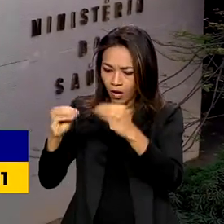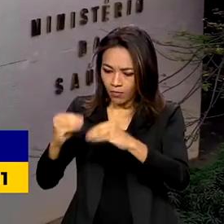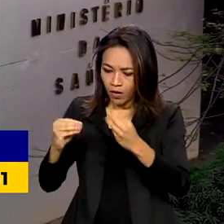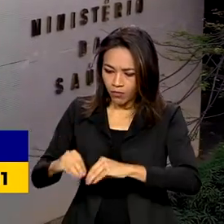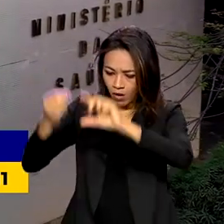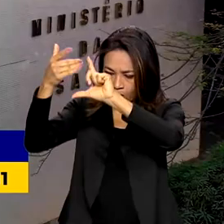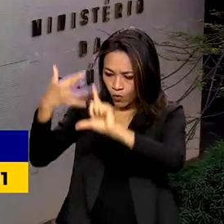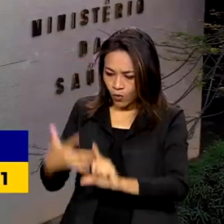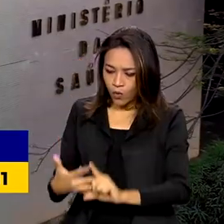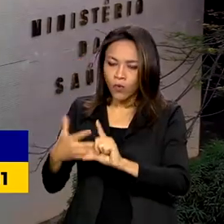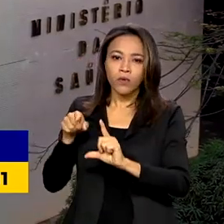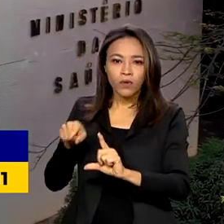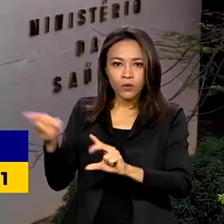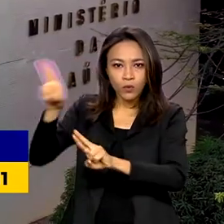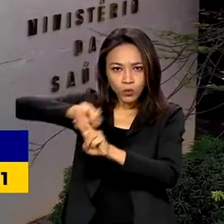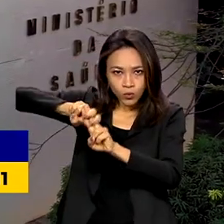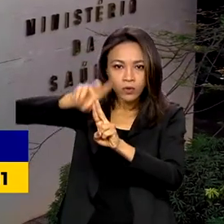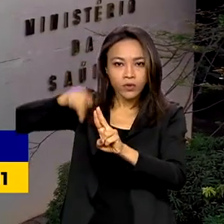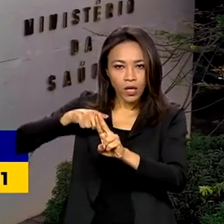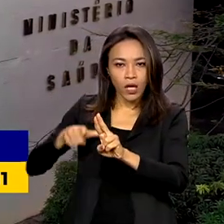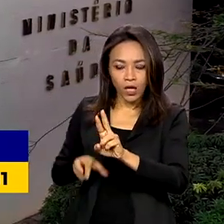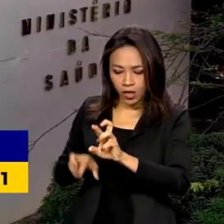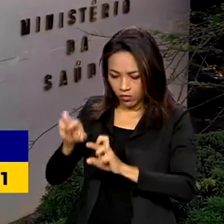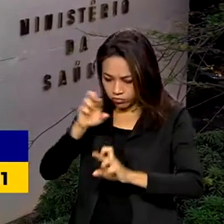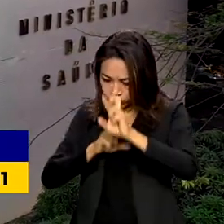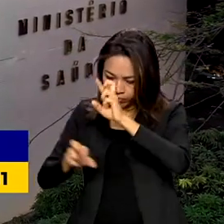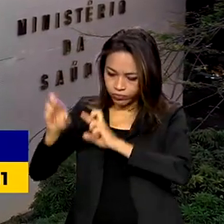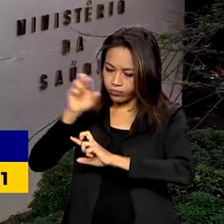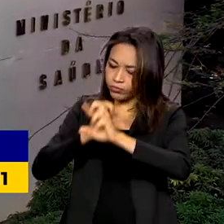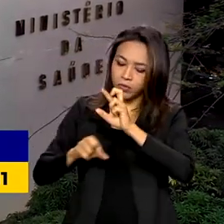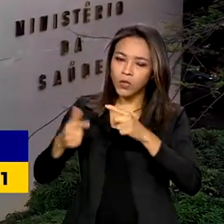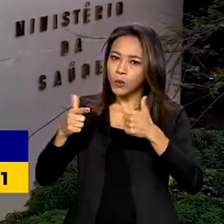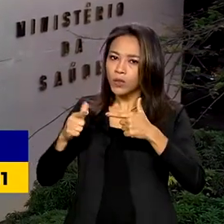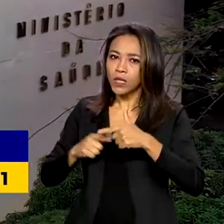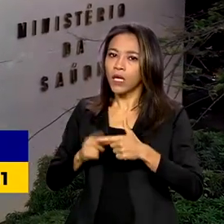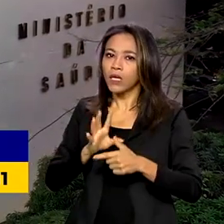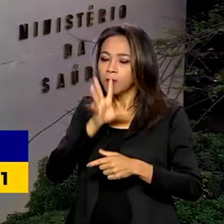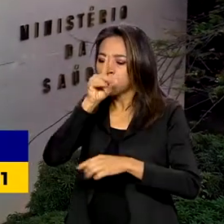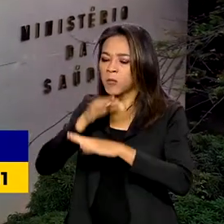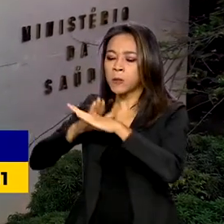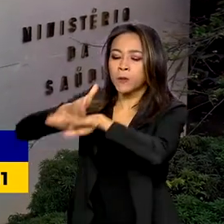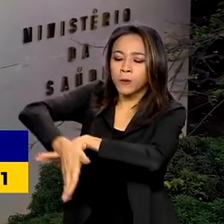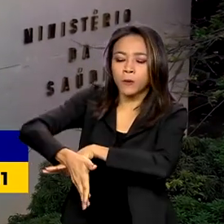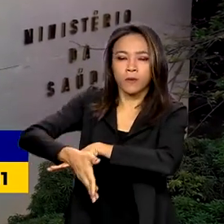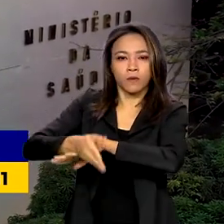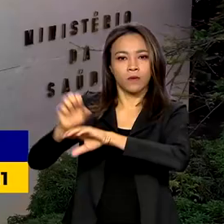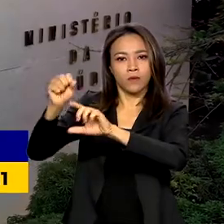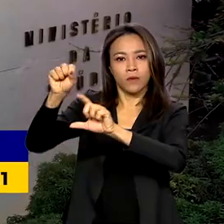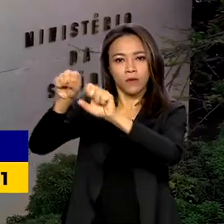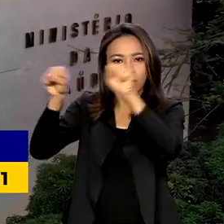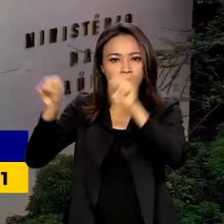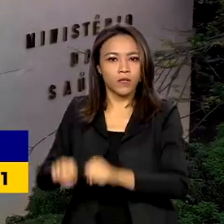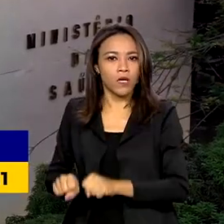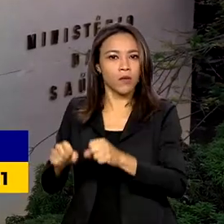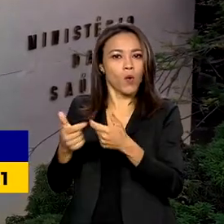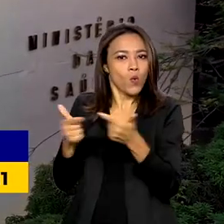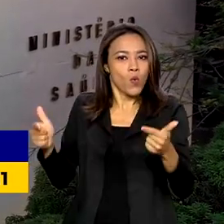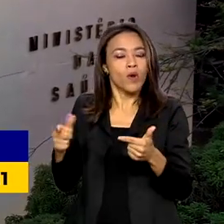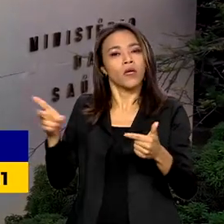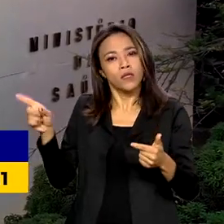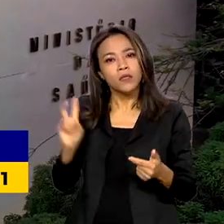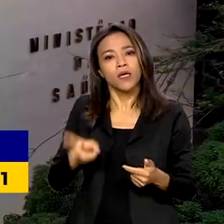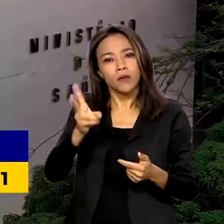imunizações do SUS são rastreáveis e não há relato de invasão ao sistema do ministério que passa por auditoria